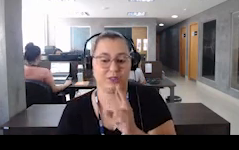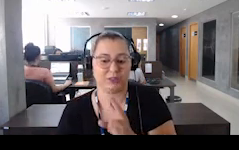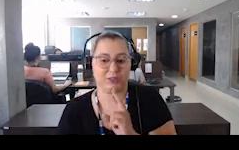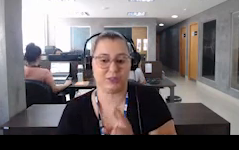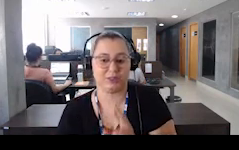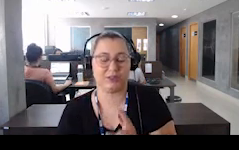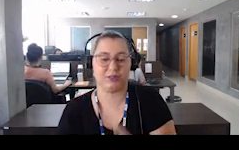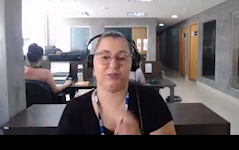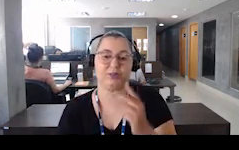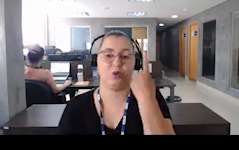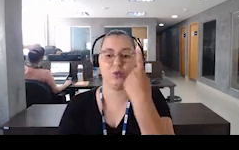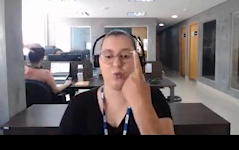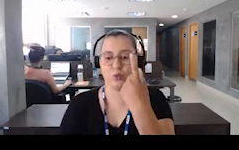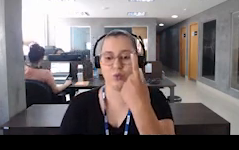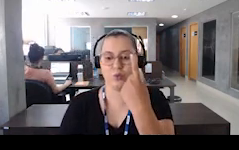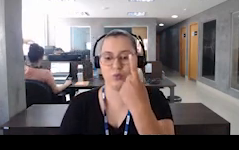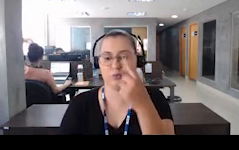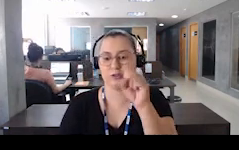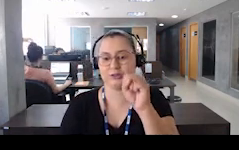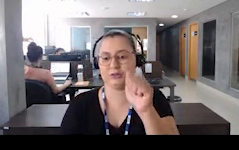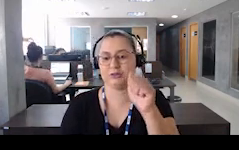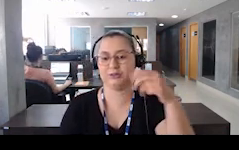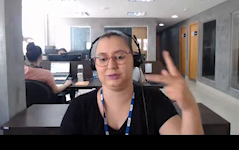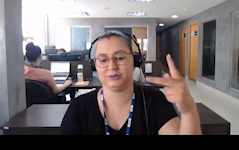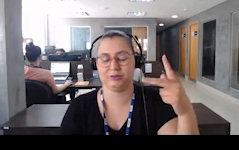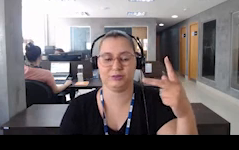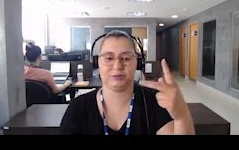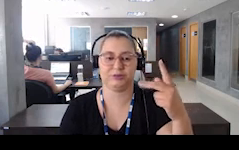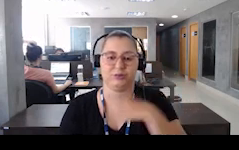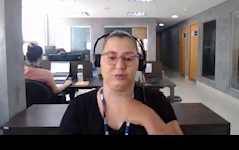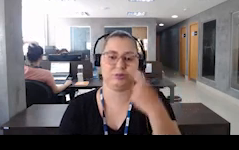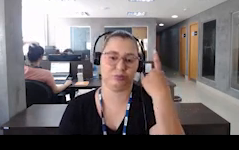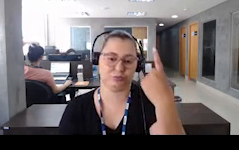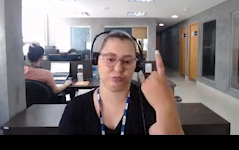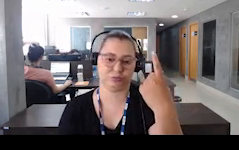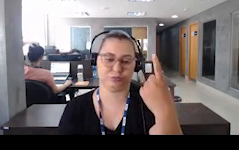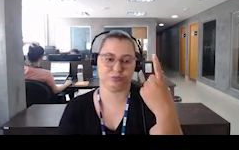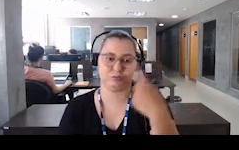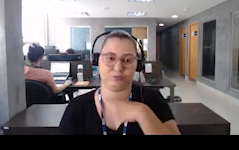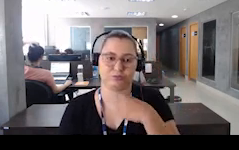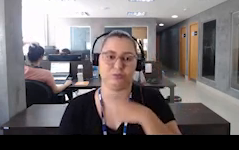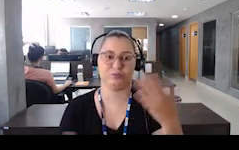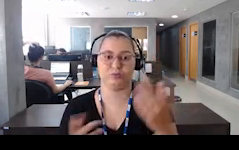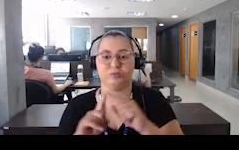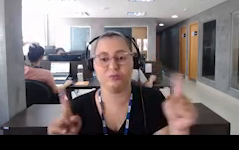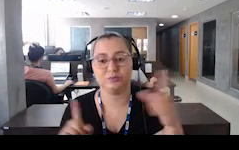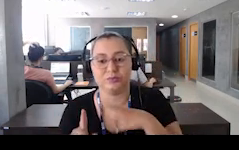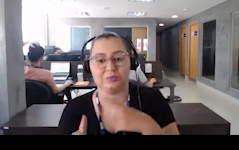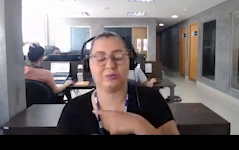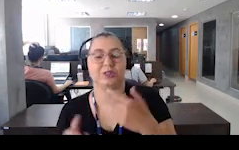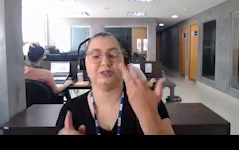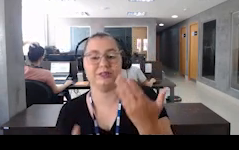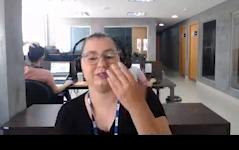responder uma situação de aprendizagem, né? Que foi a situação de aprendizagem 1, né? Mas ainda tem a